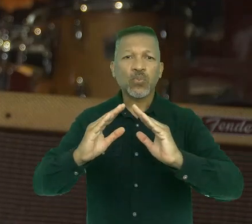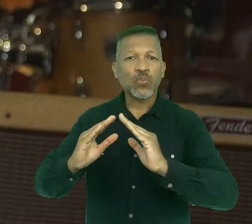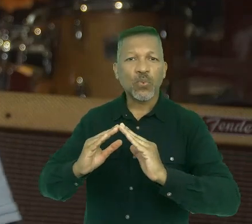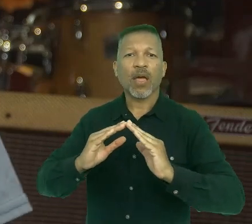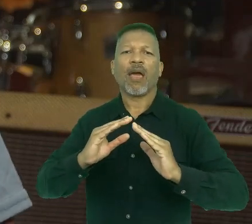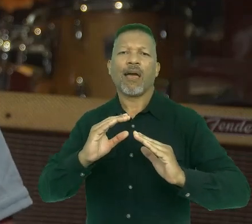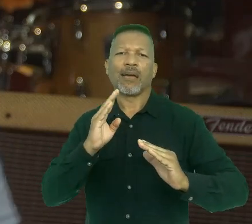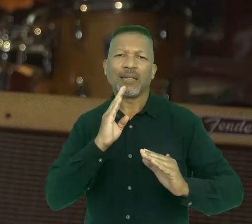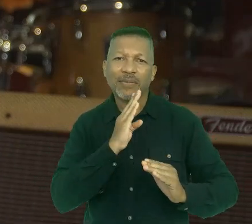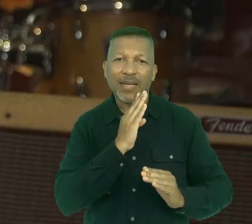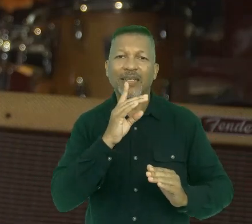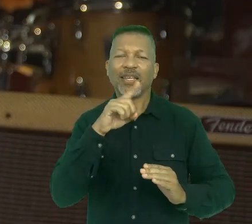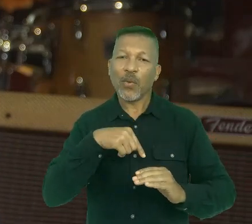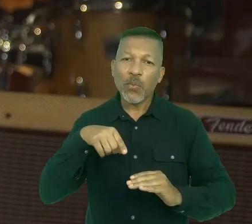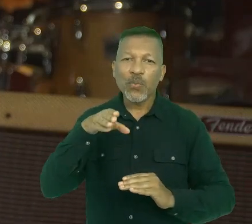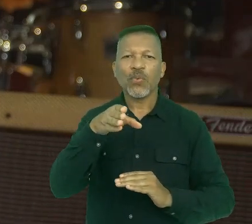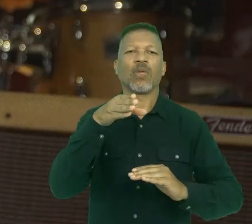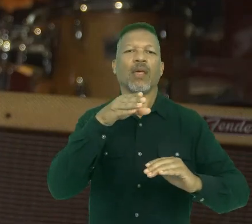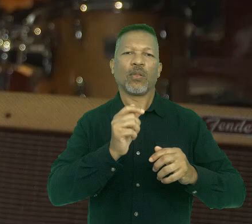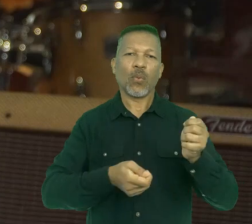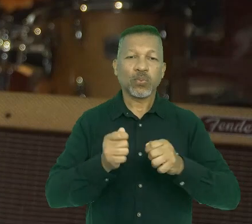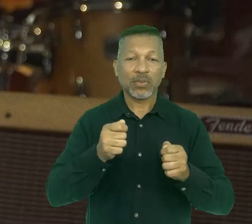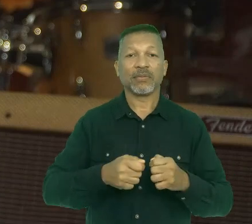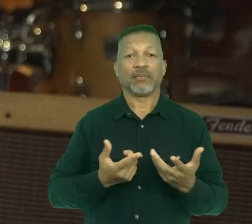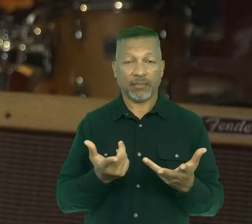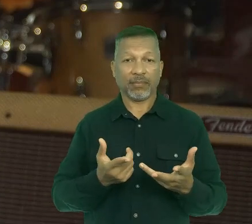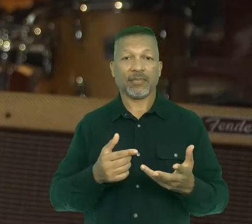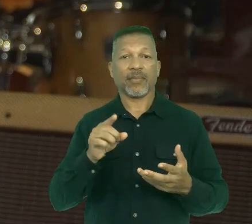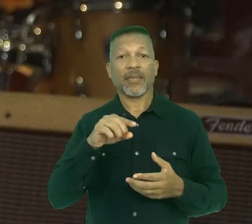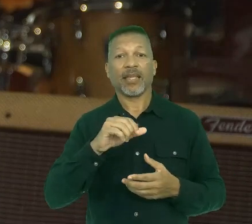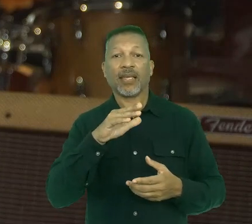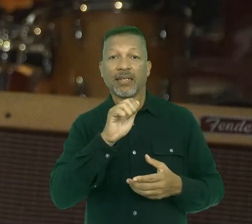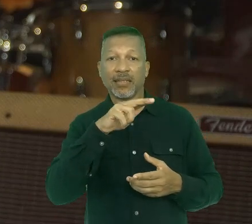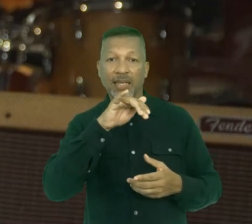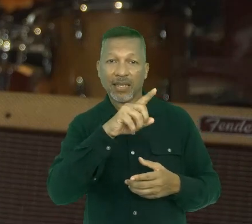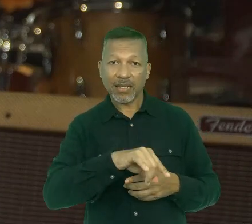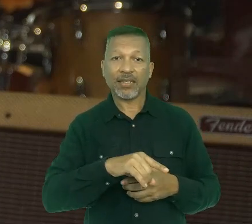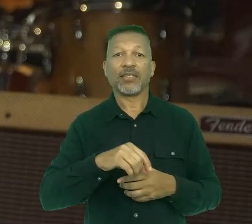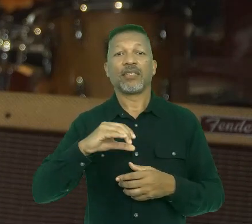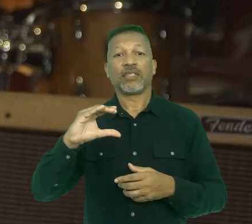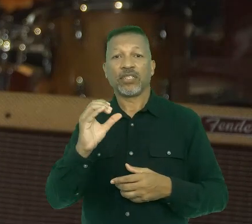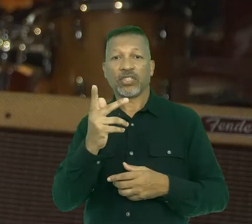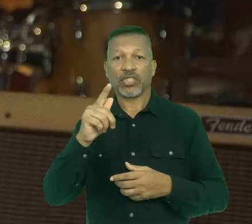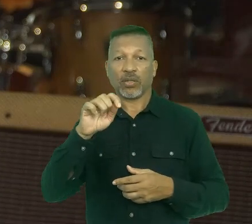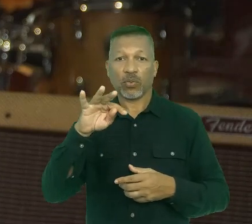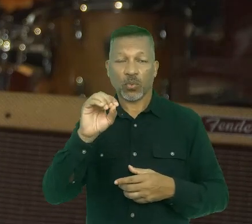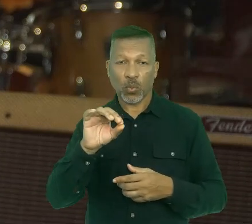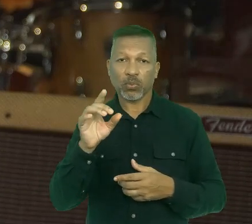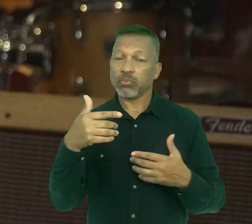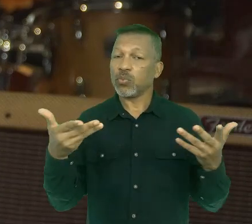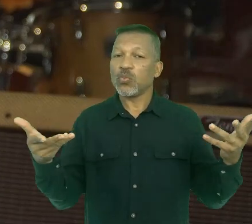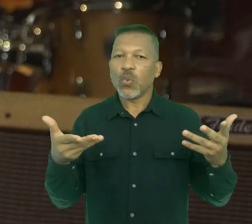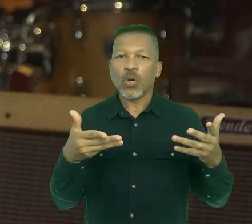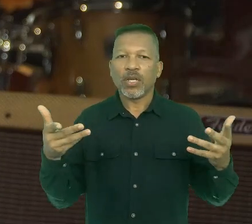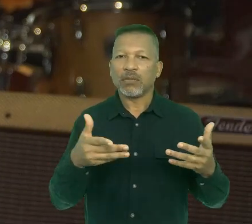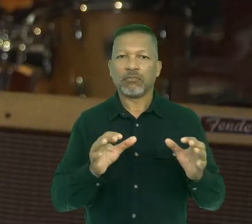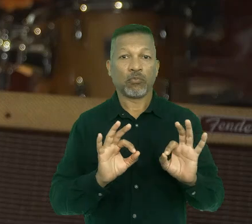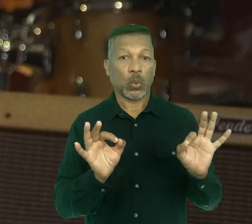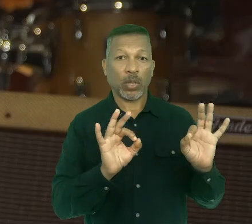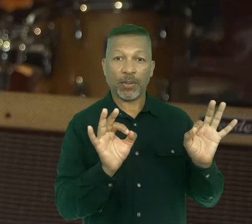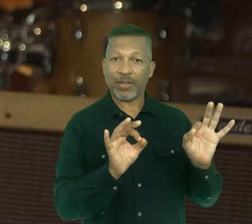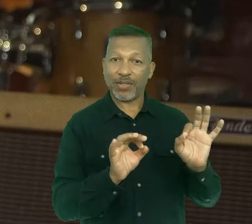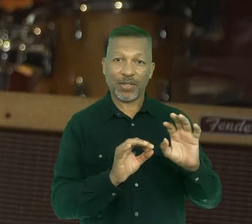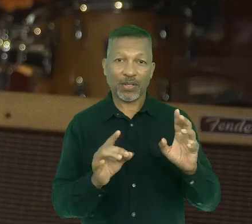muito legais. Eu já tocava de menino. Tinha o Carandaí, tinha Boate Chateau, nenhuma